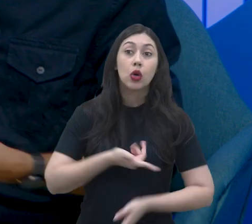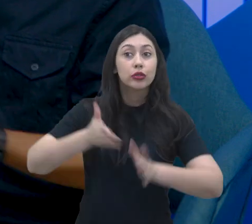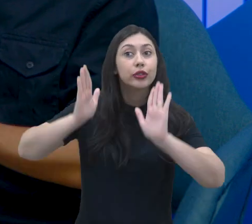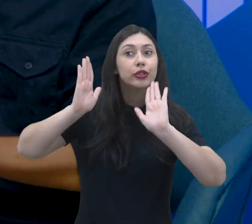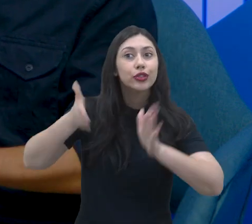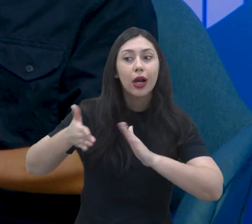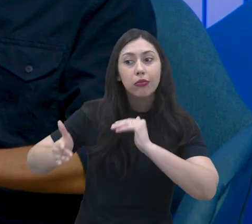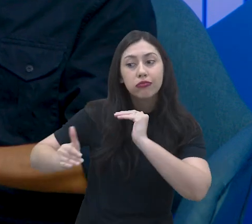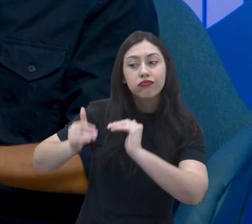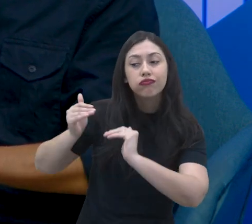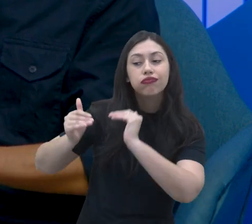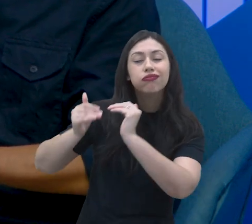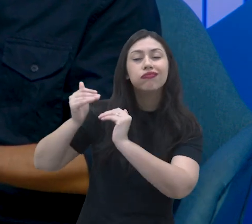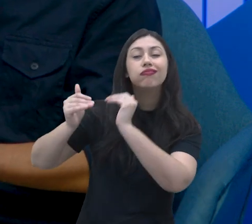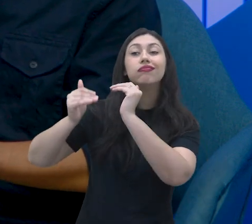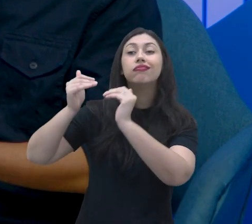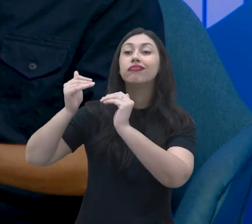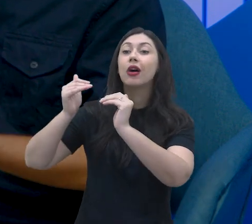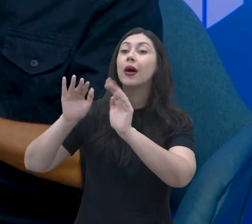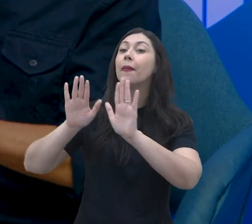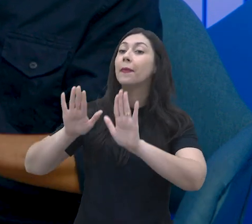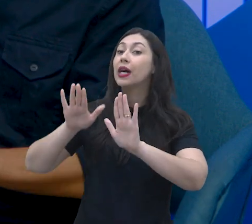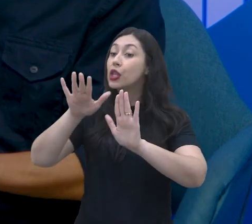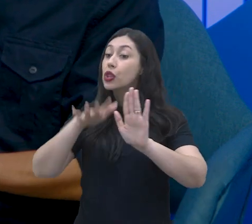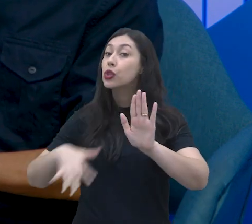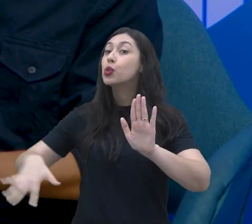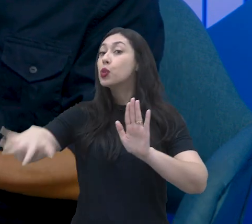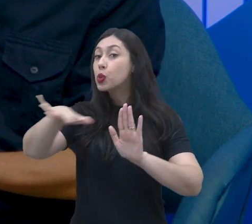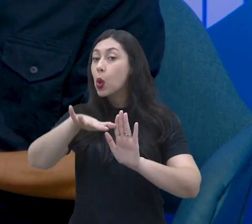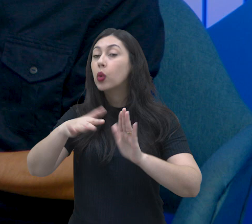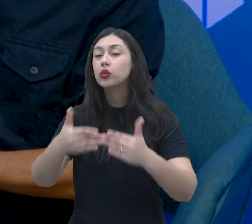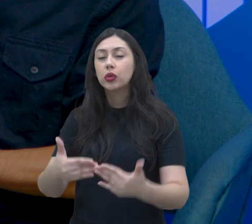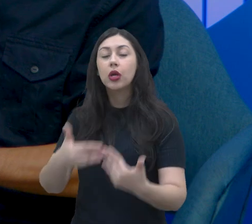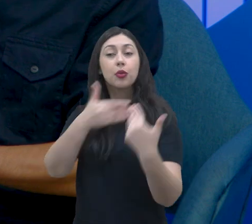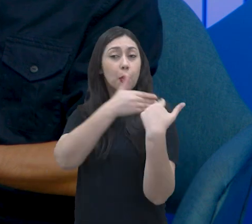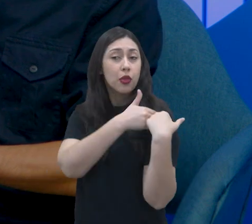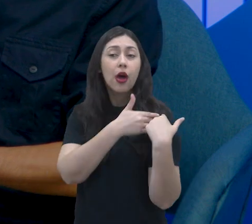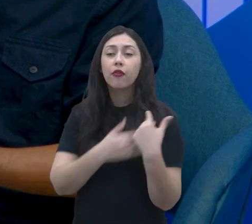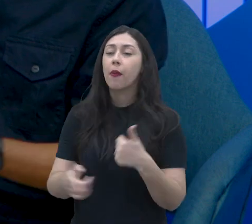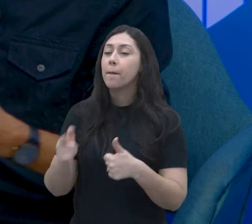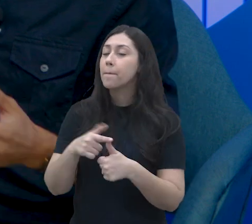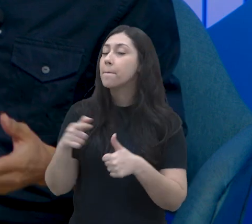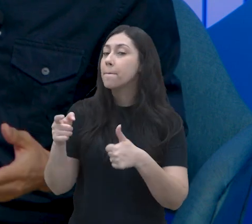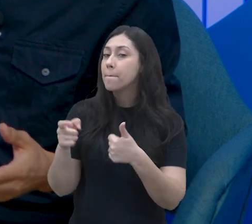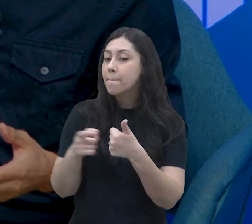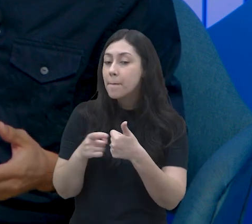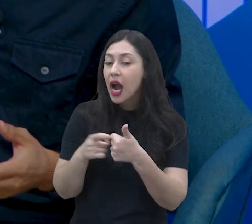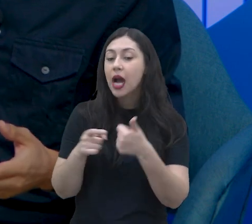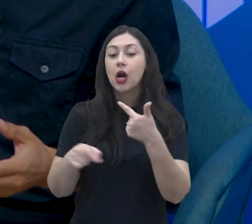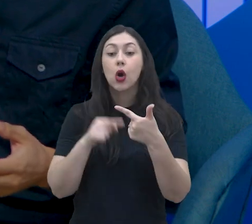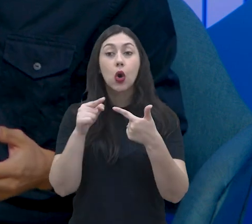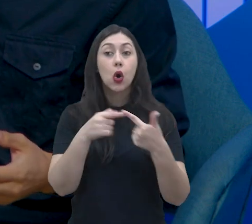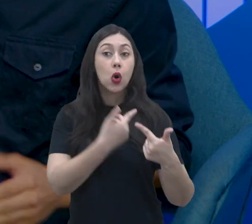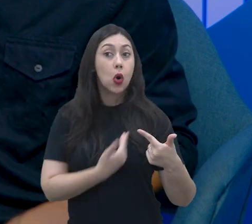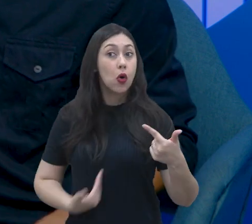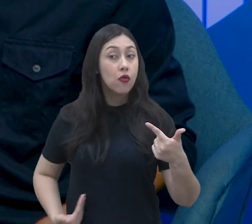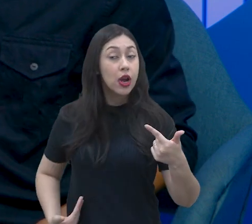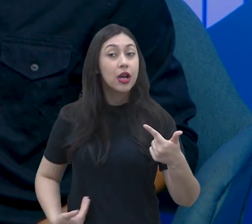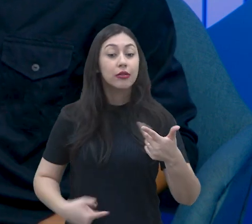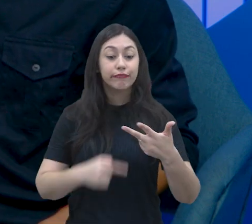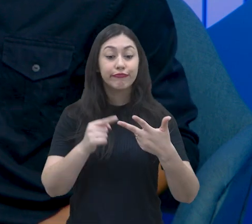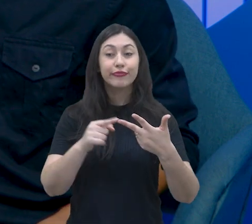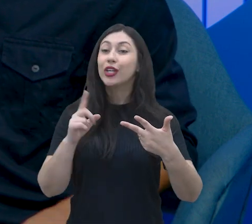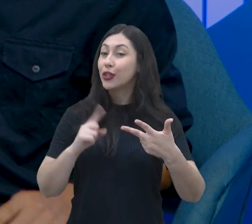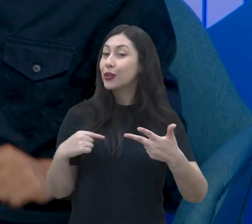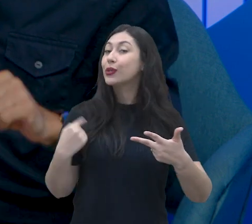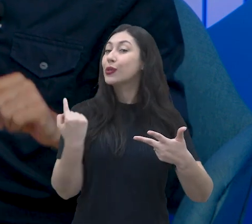no processo, estamos no caminho. E esse estamos engloba todo mundo, inclui os médicos, inclui o poder público,